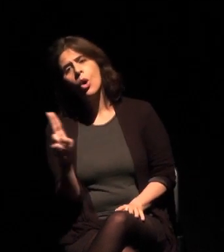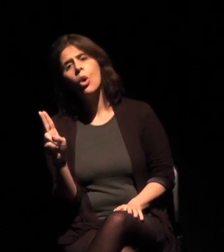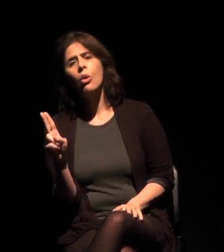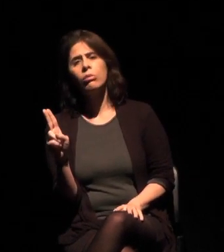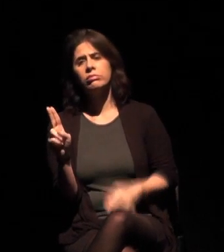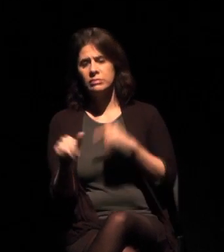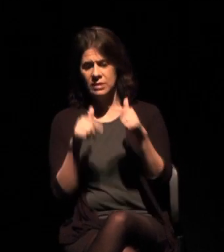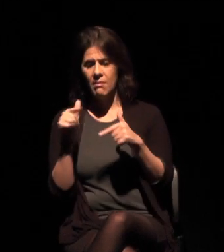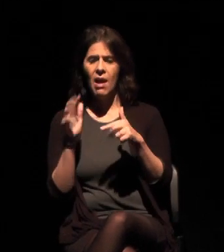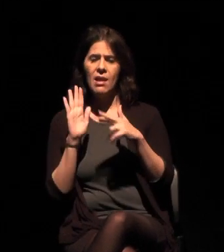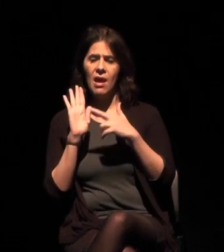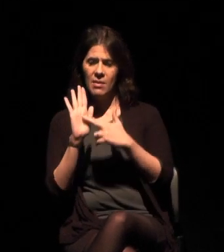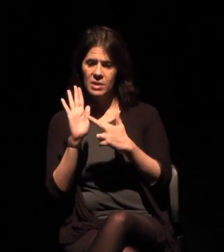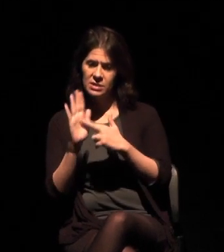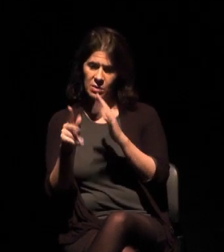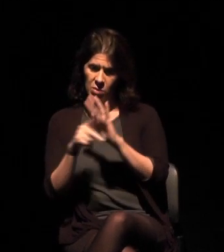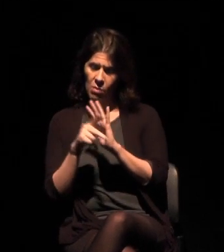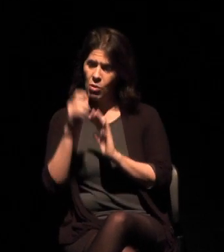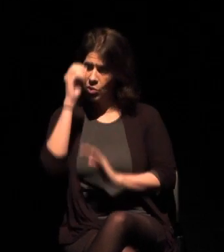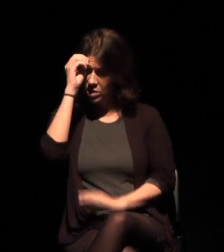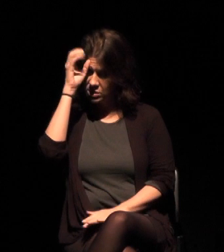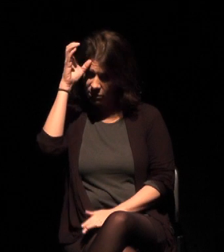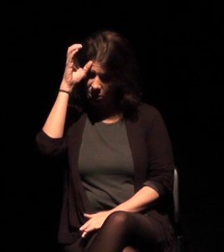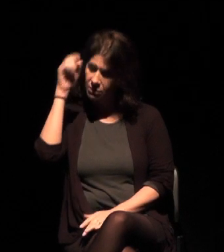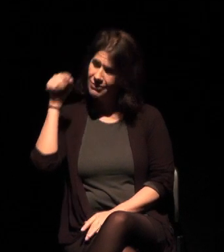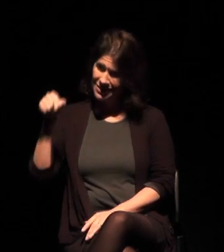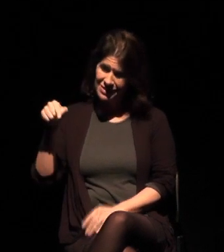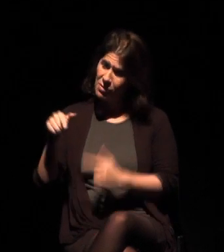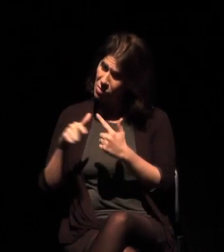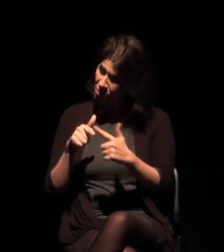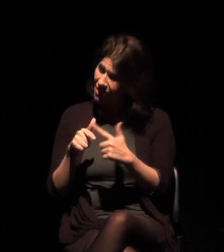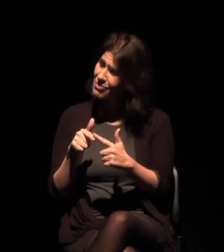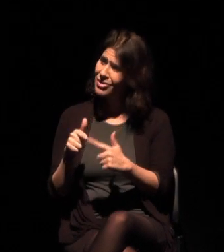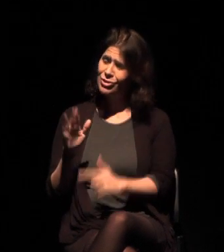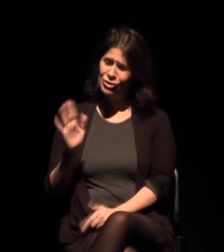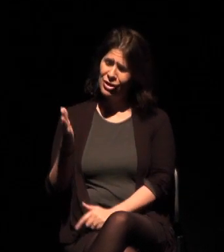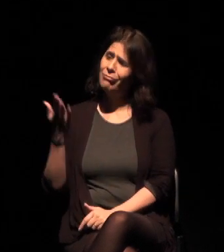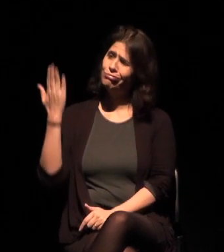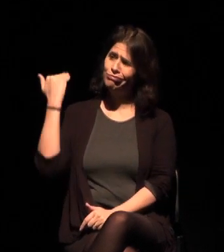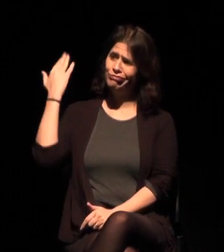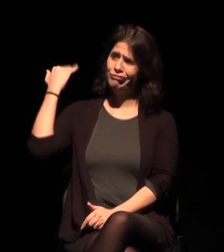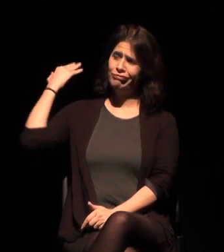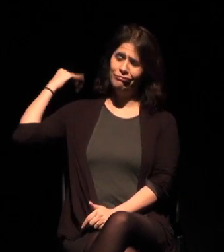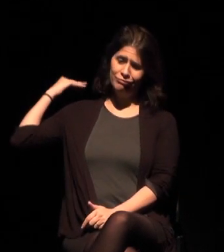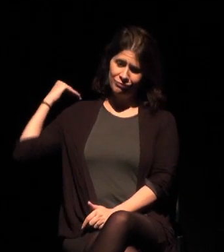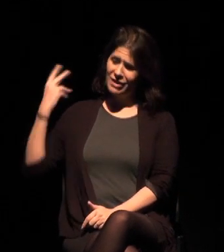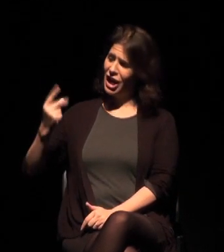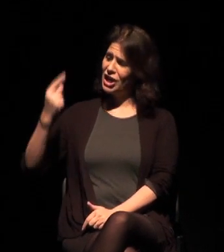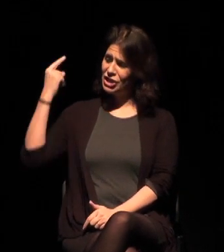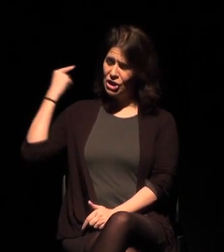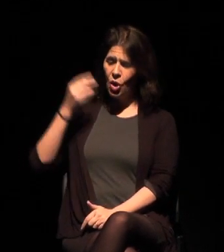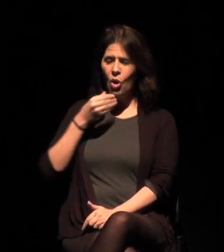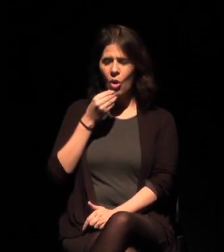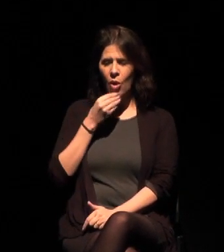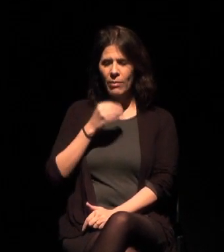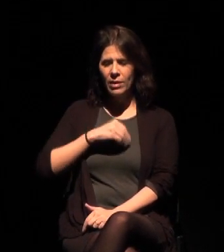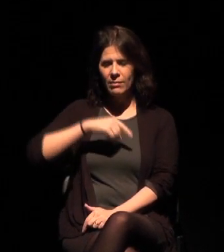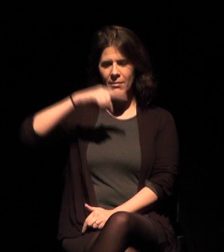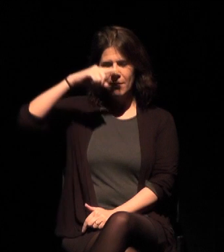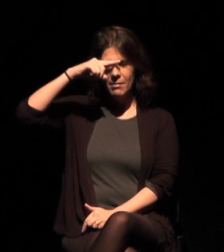representação de conhecimento que é um problema antigo no certo platão discutiu isso 2400 anos atrás e